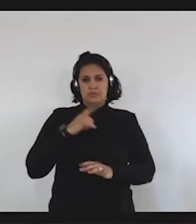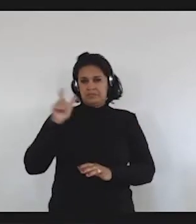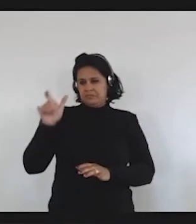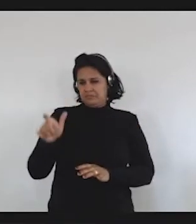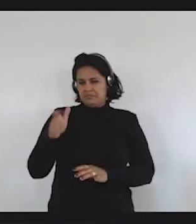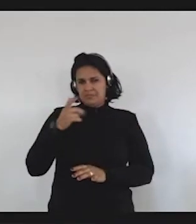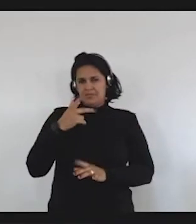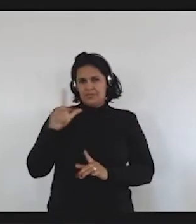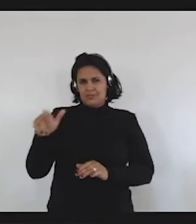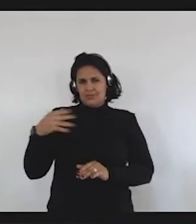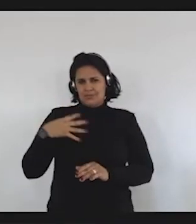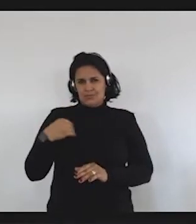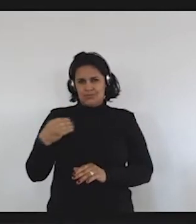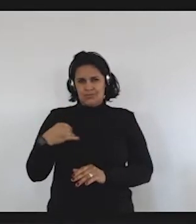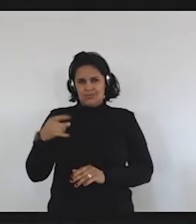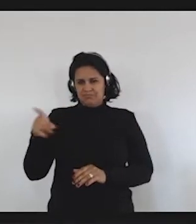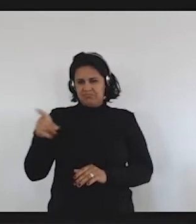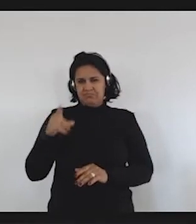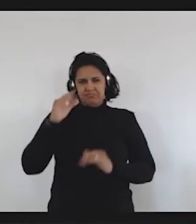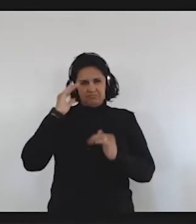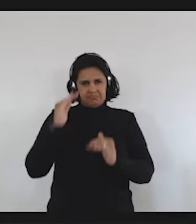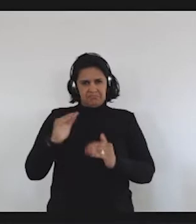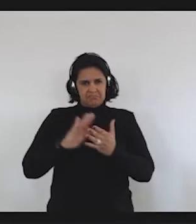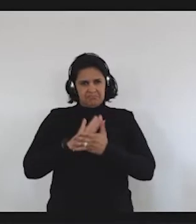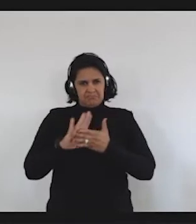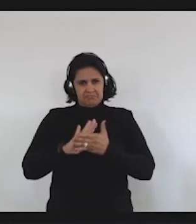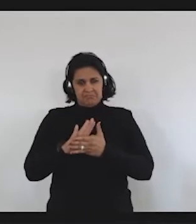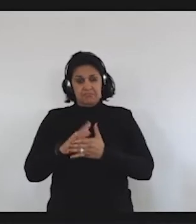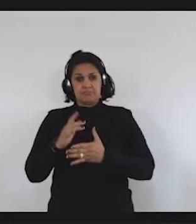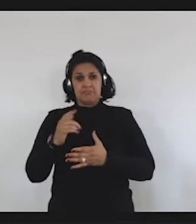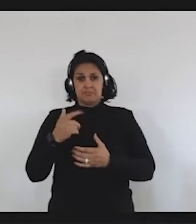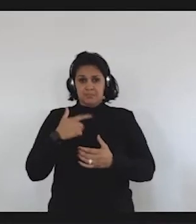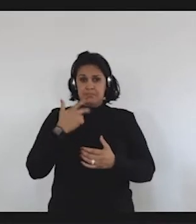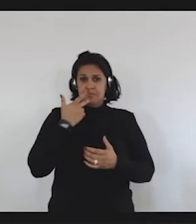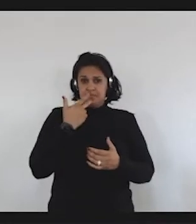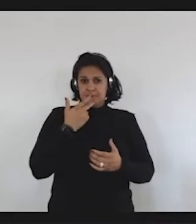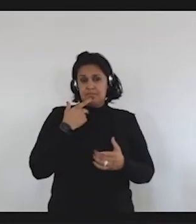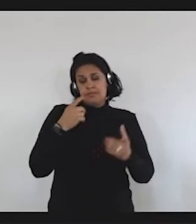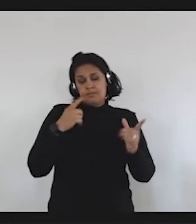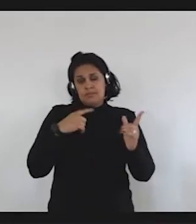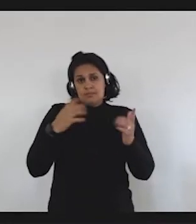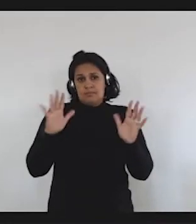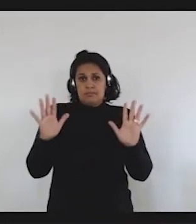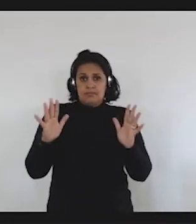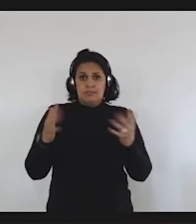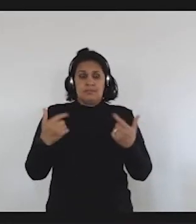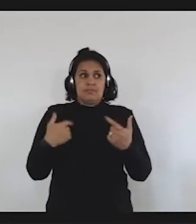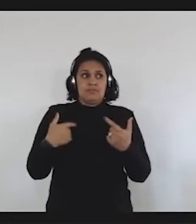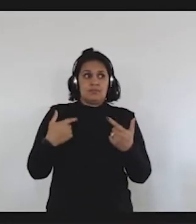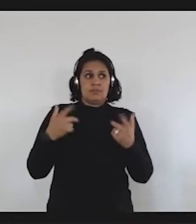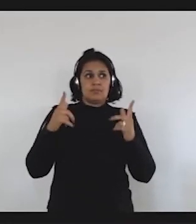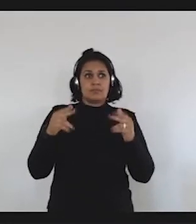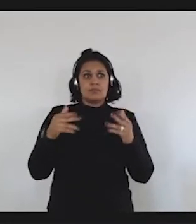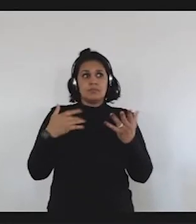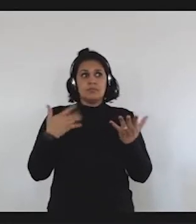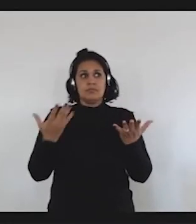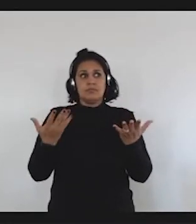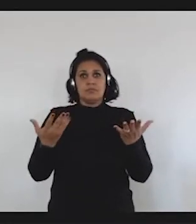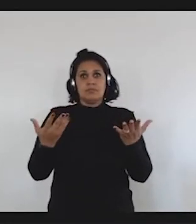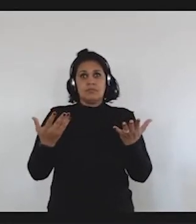já registro um certo inconformismo e faço, e semeio